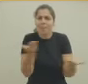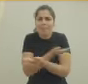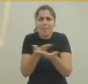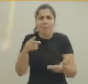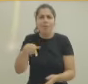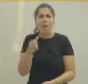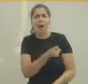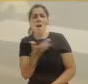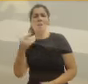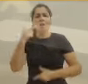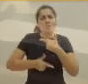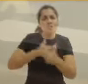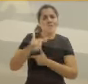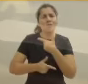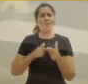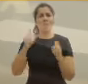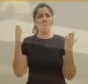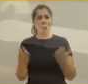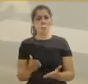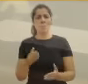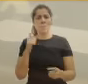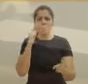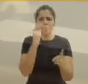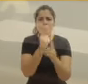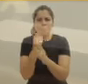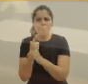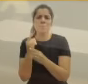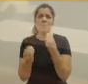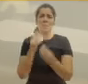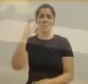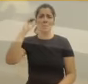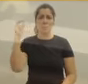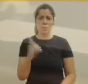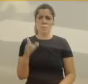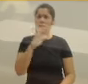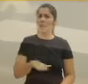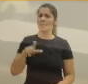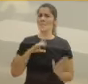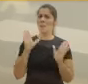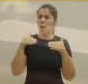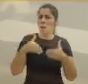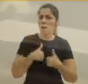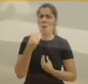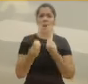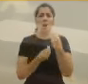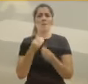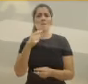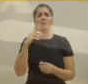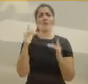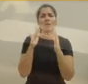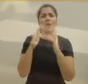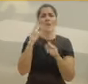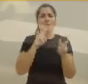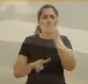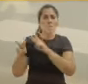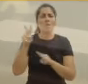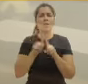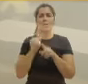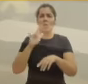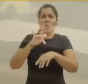algumas atividades que são hoje detectadas como deficientes em crianças com